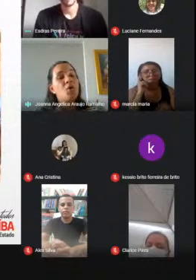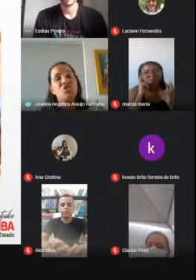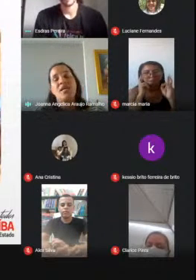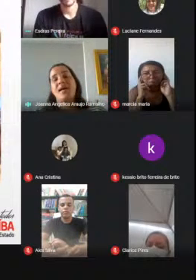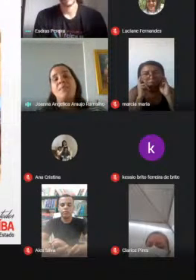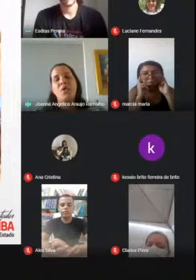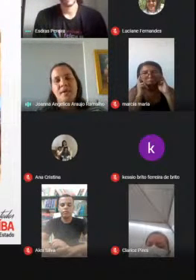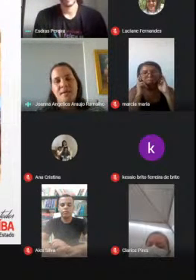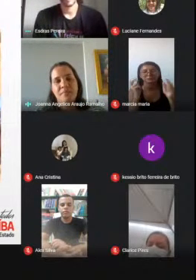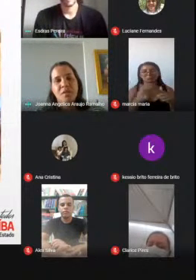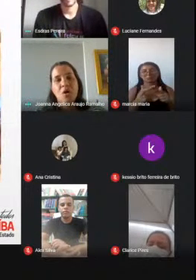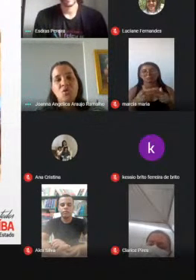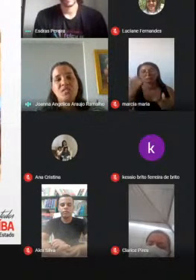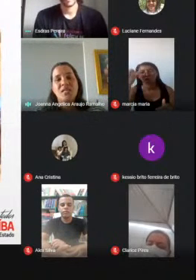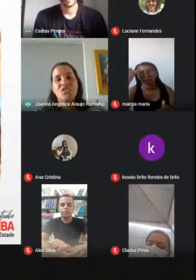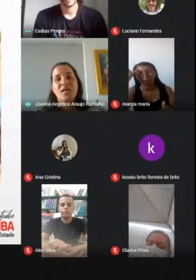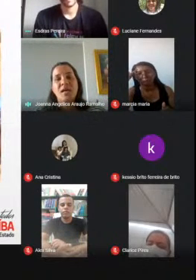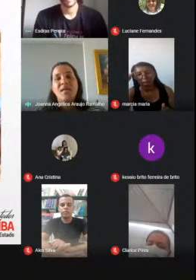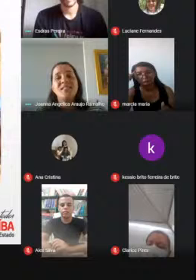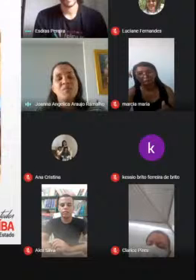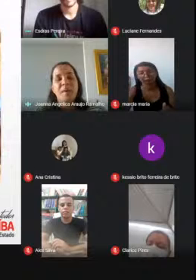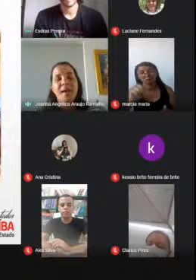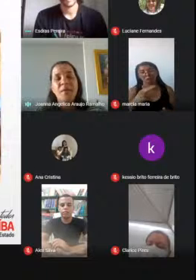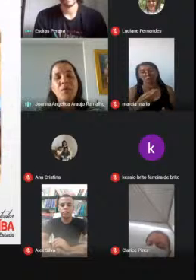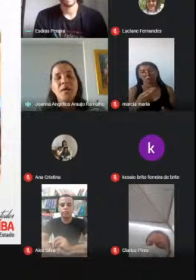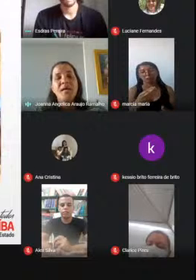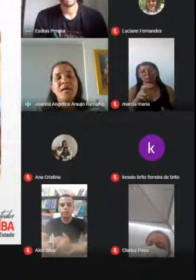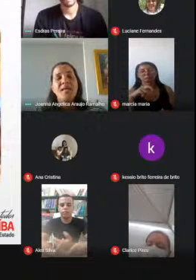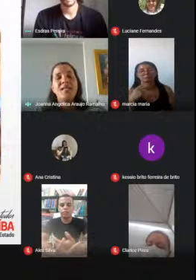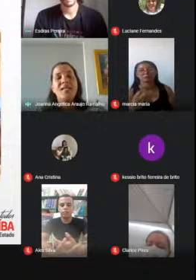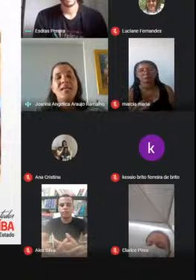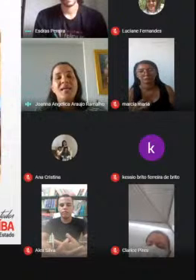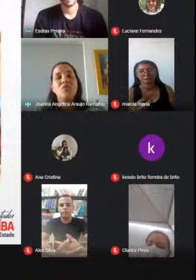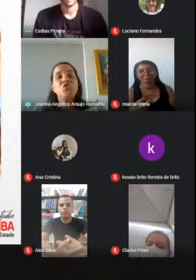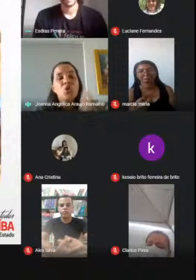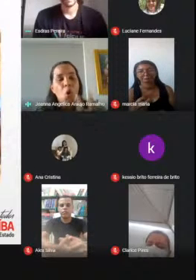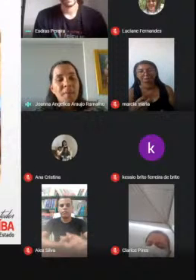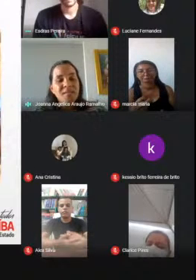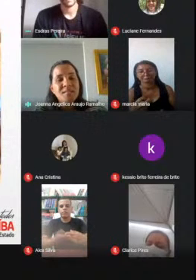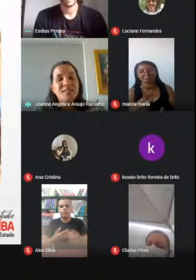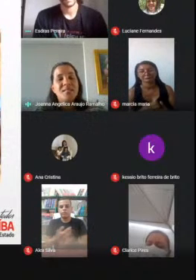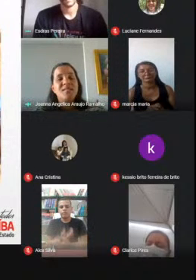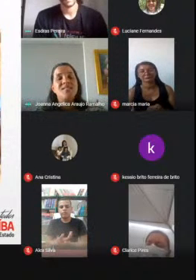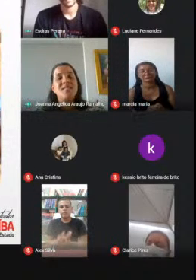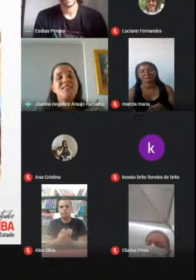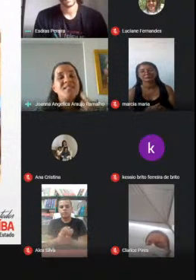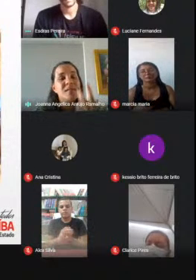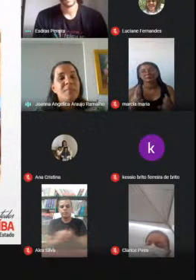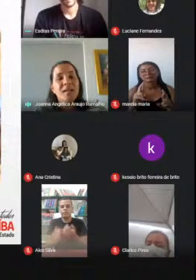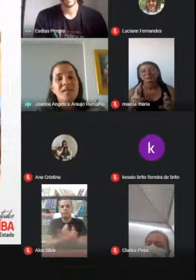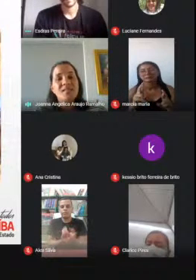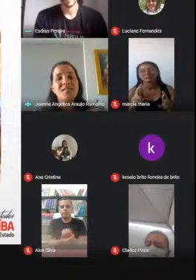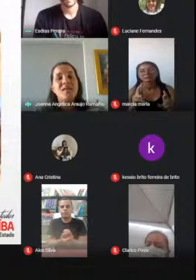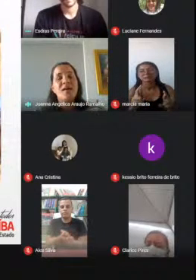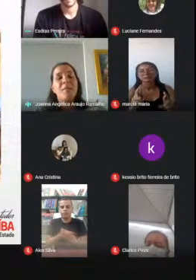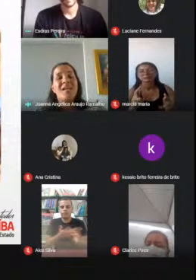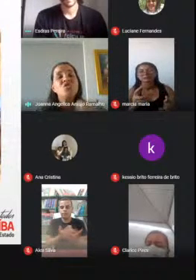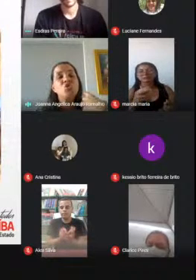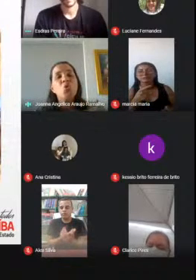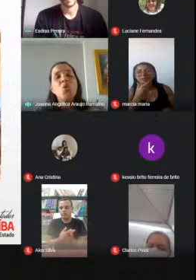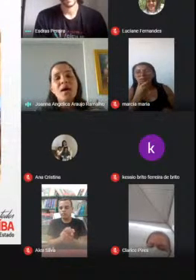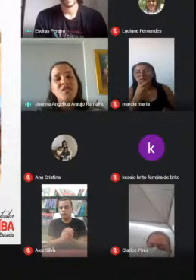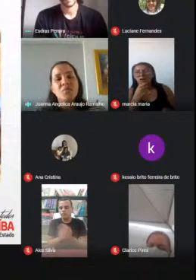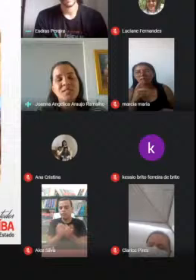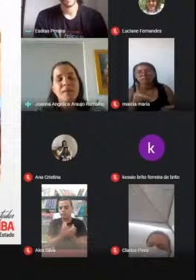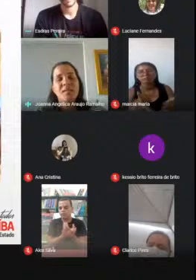e pode chegar a morrer. Ou seja, espero que os homens se sensibilizem para